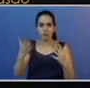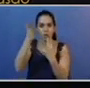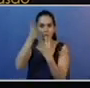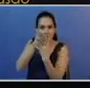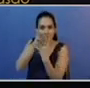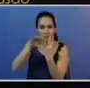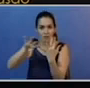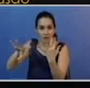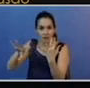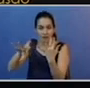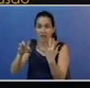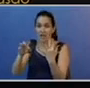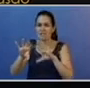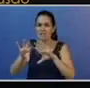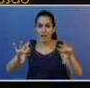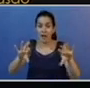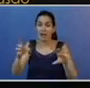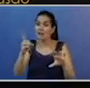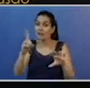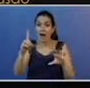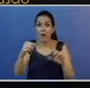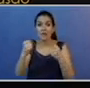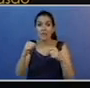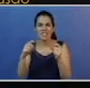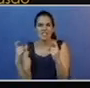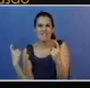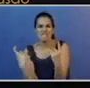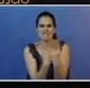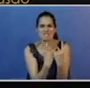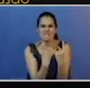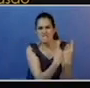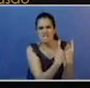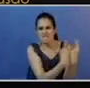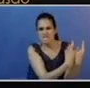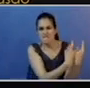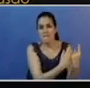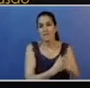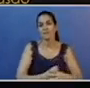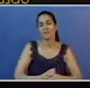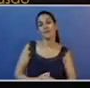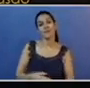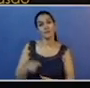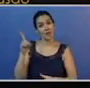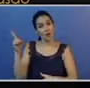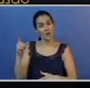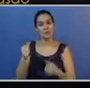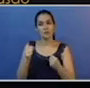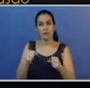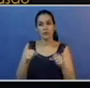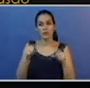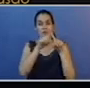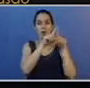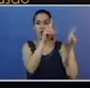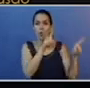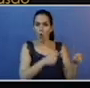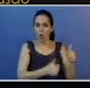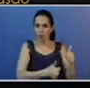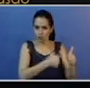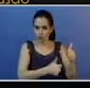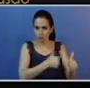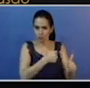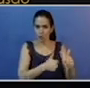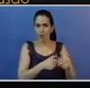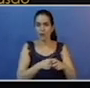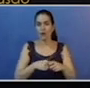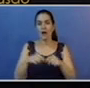fazer o objetivo final. Qual seria esse objetivo? Dependendo do esporte, esse objetivo pode ser o gol, no caso do futebol, a cesta,